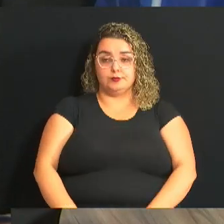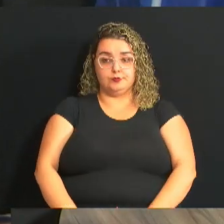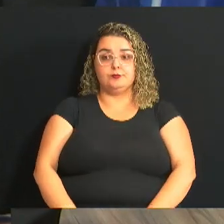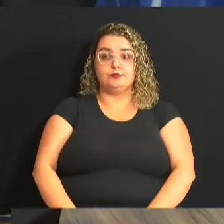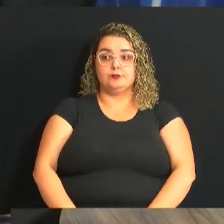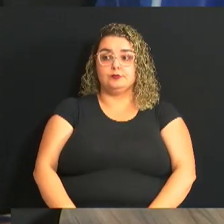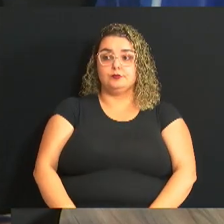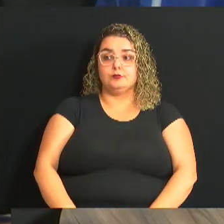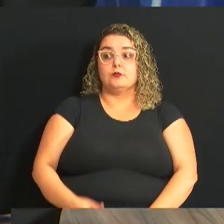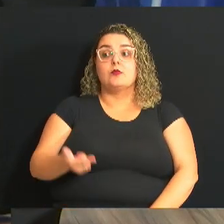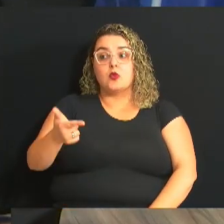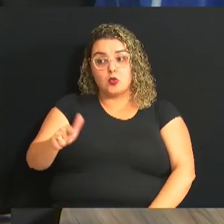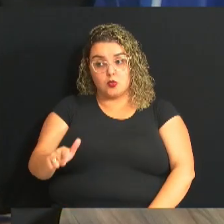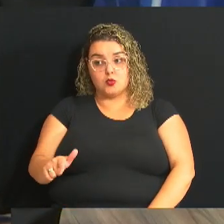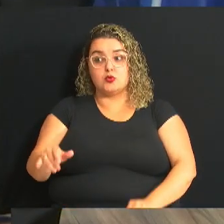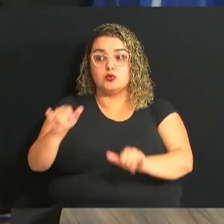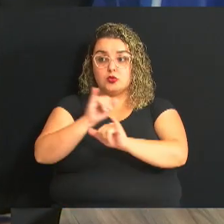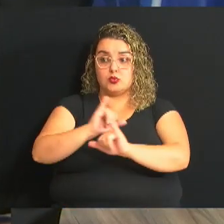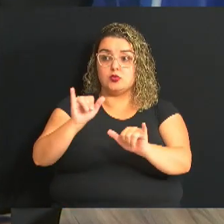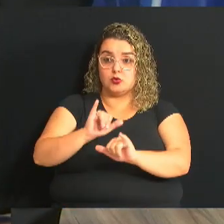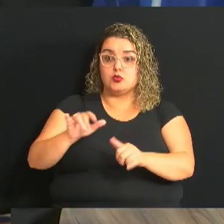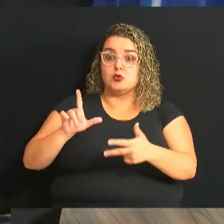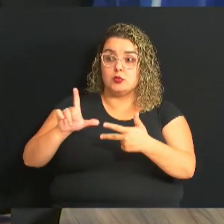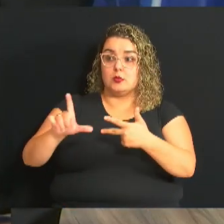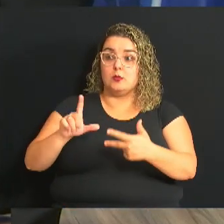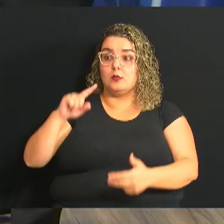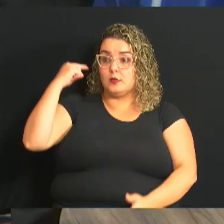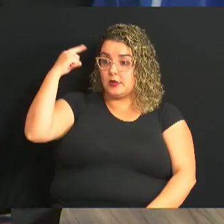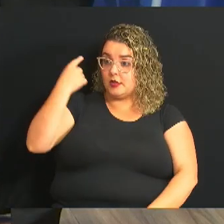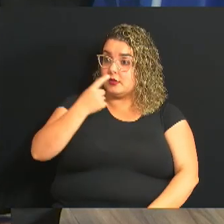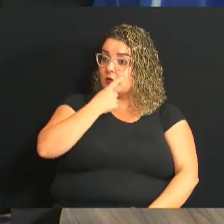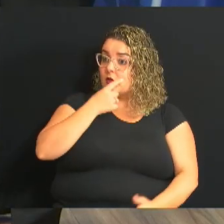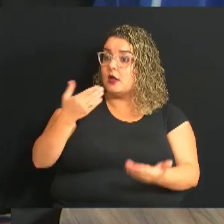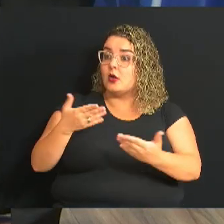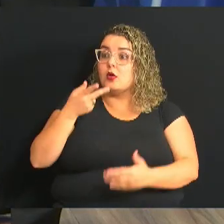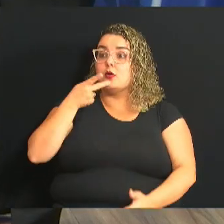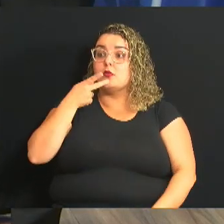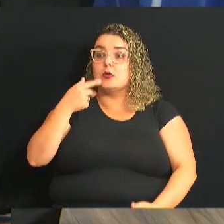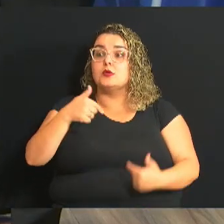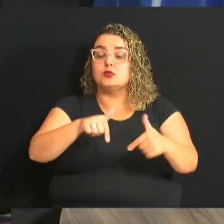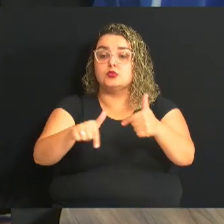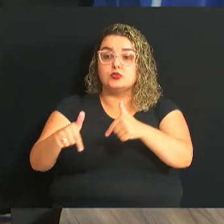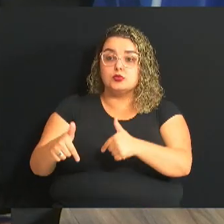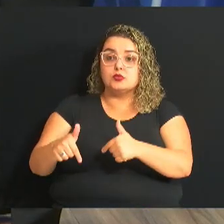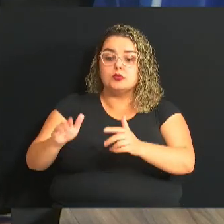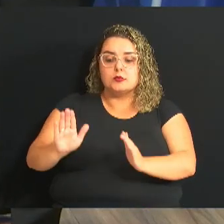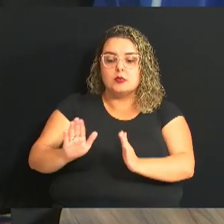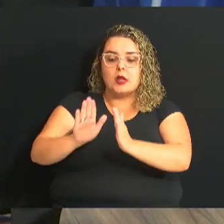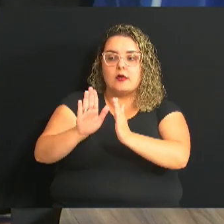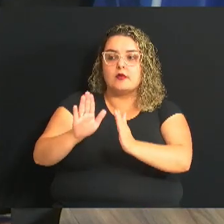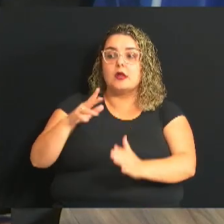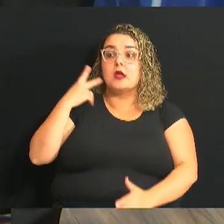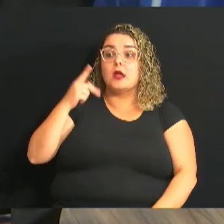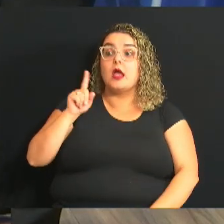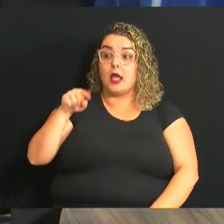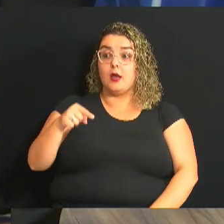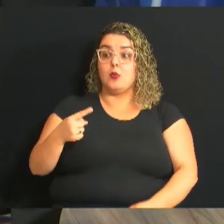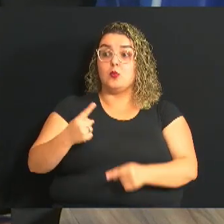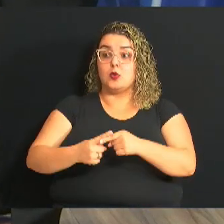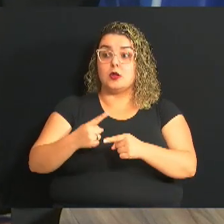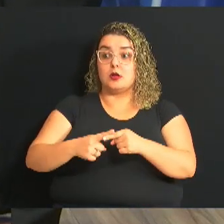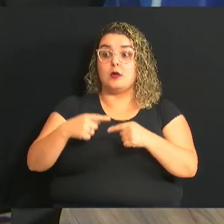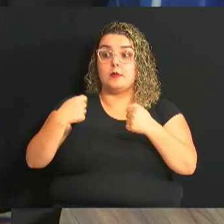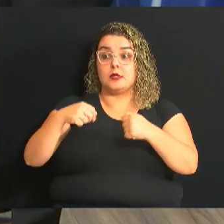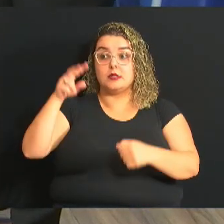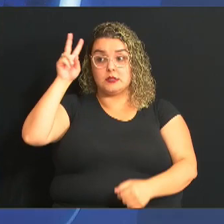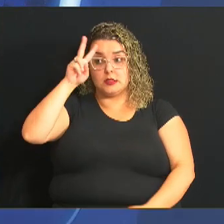A gente segue aqui com as notícias do Legislativo Mirna Abreu, agora falando sobre o trabalho das frentes parlamentares. Até porque a gente é preciso lembrar